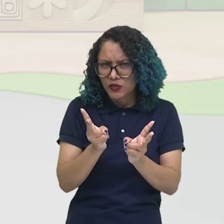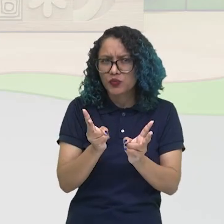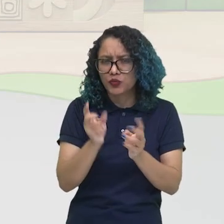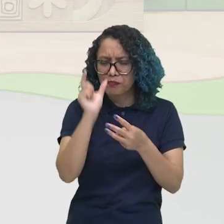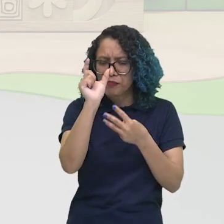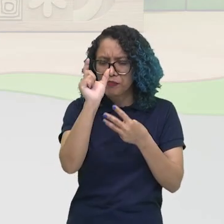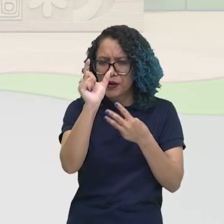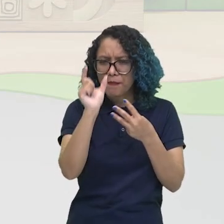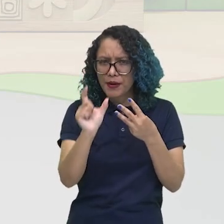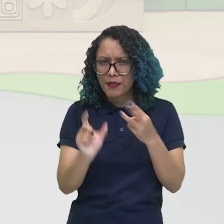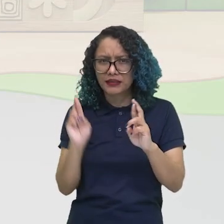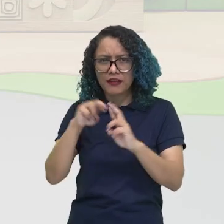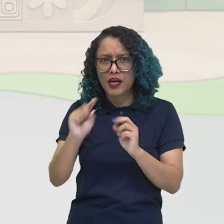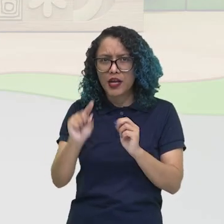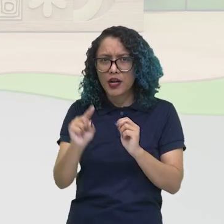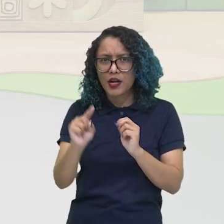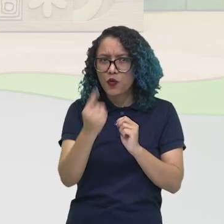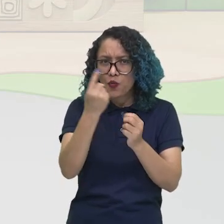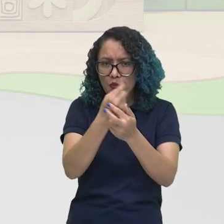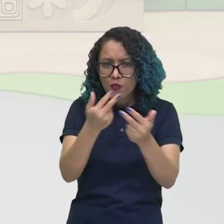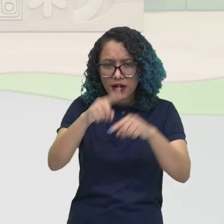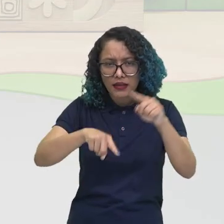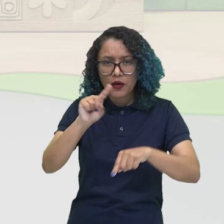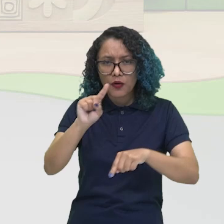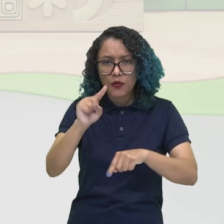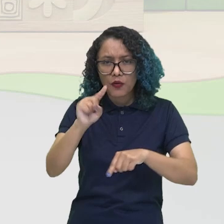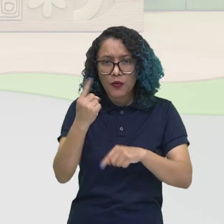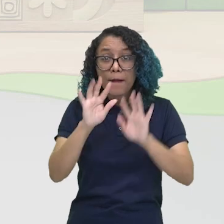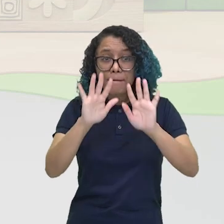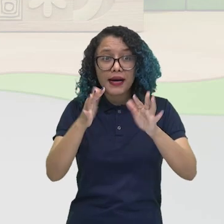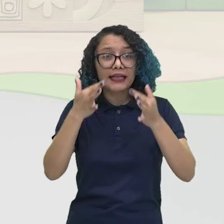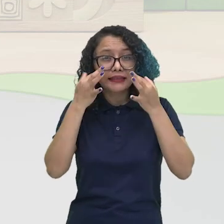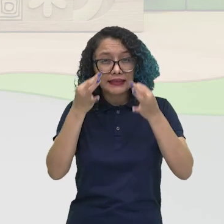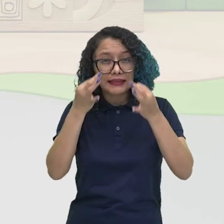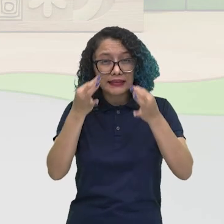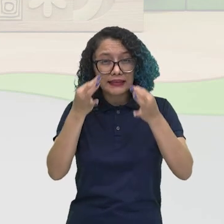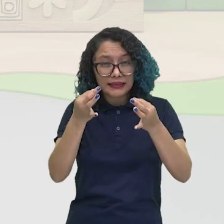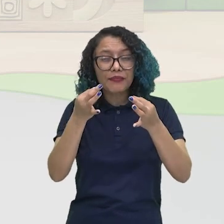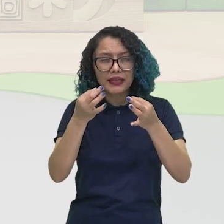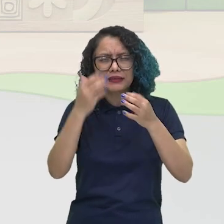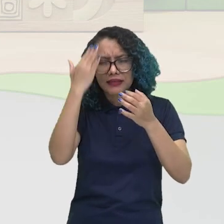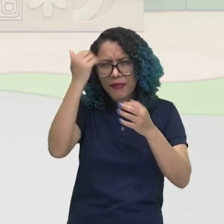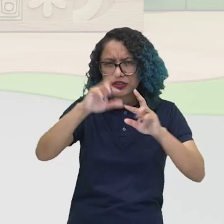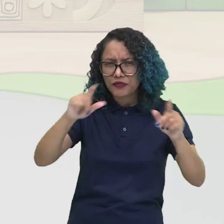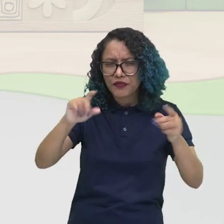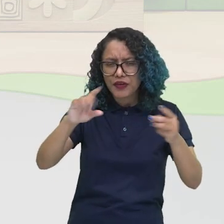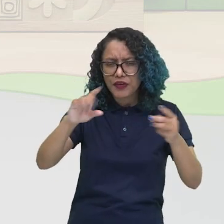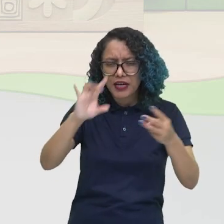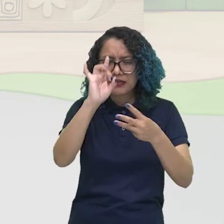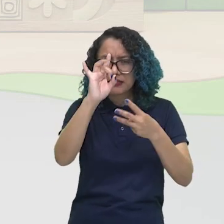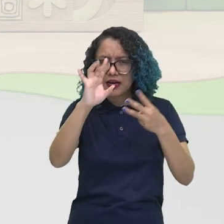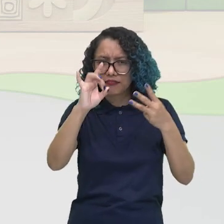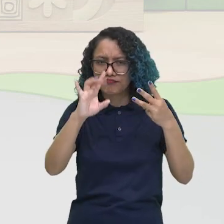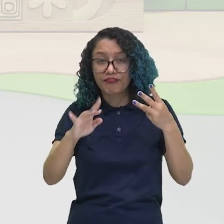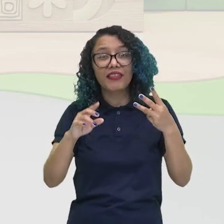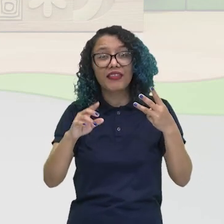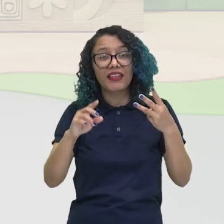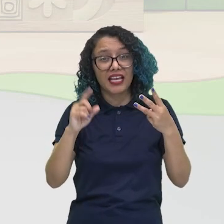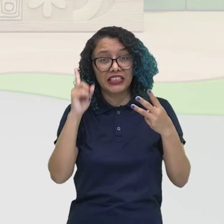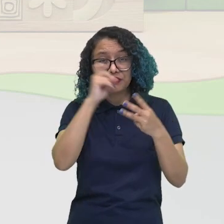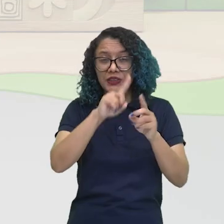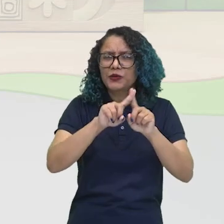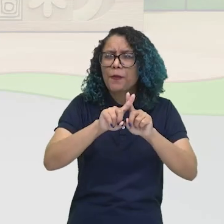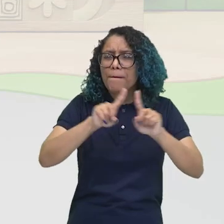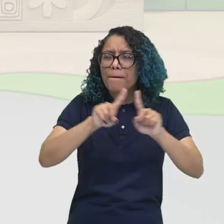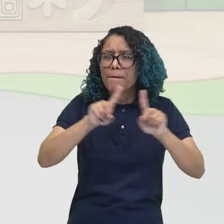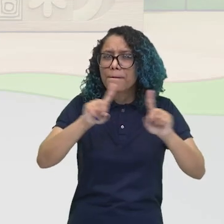alguns, saber diferenciar cada termo é uma tarefa complicada. Porém, para o meu aluno de 6º